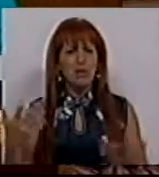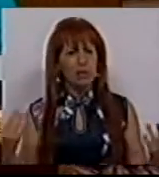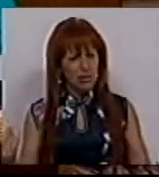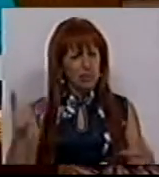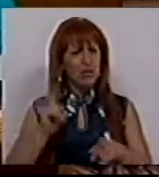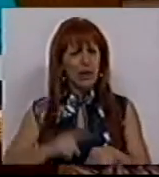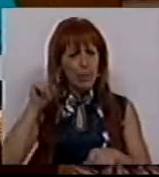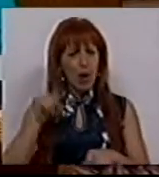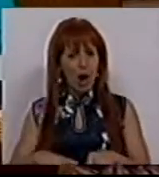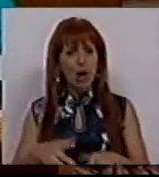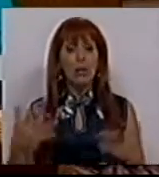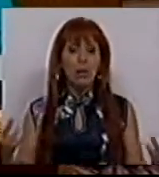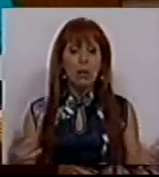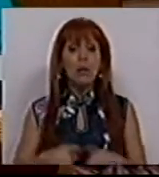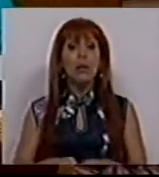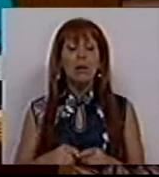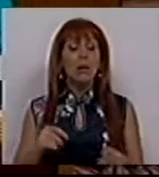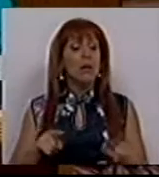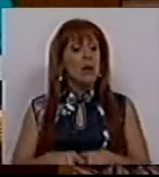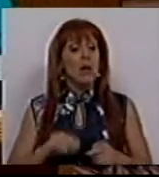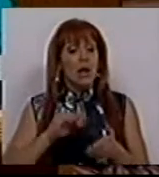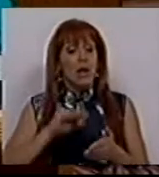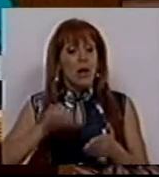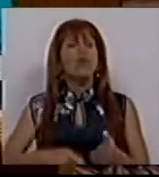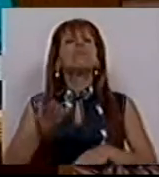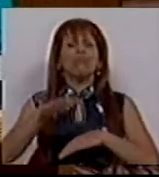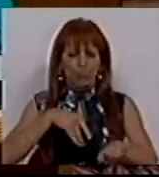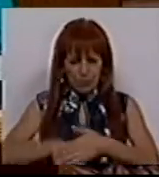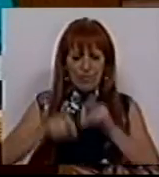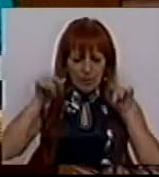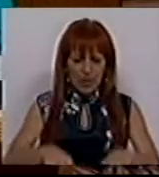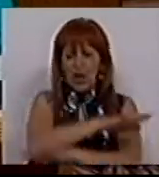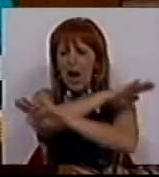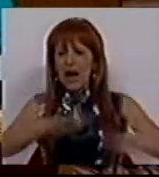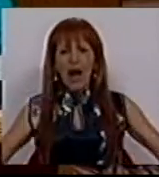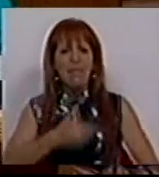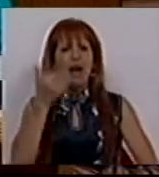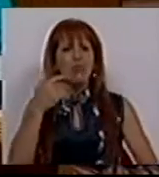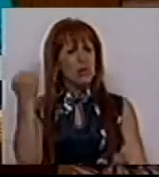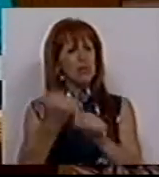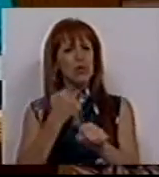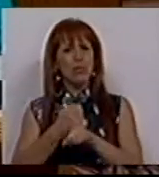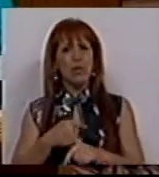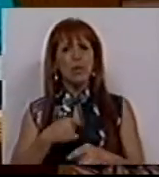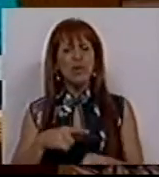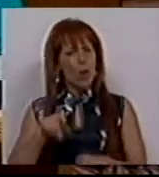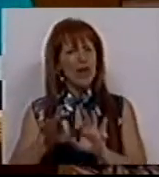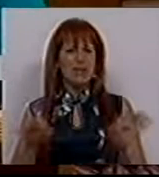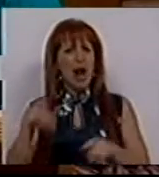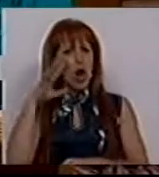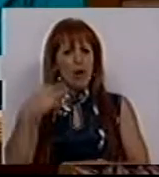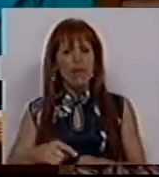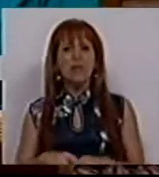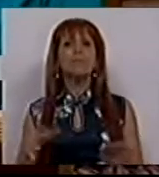na altura, então, de descongelar as contratações e acabar com o abuso laboral que se tornou norma. A não